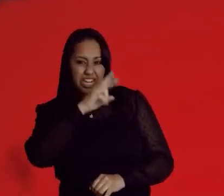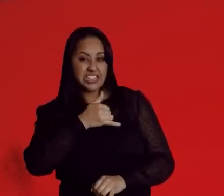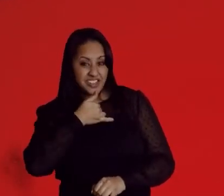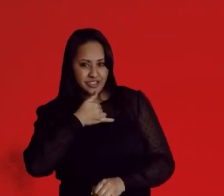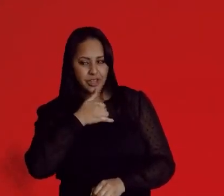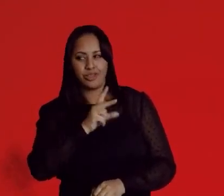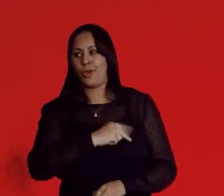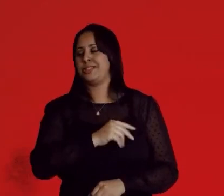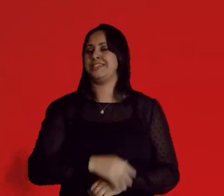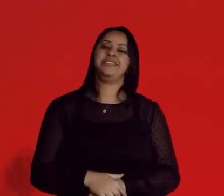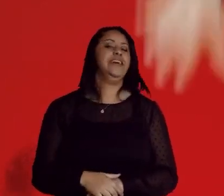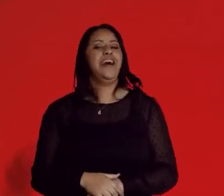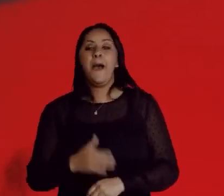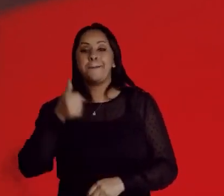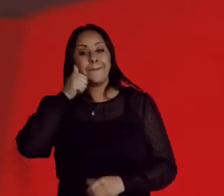a Rai adora.